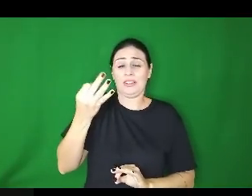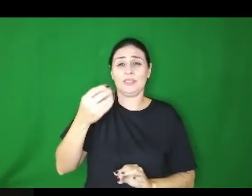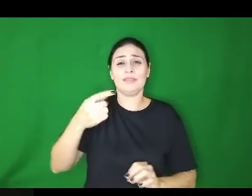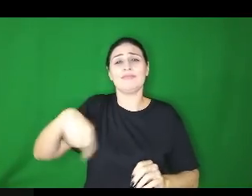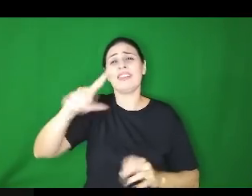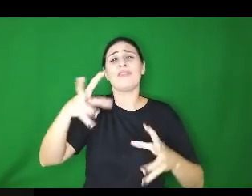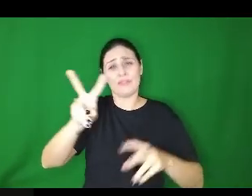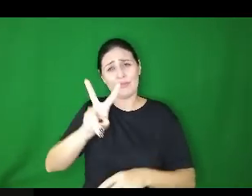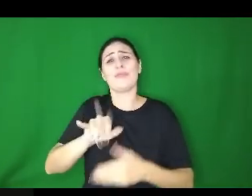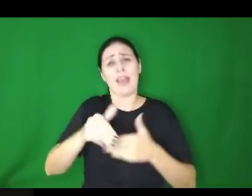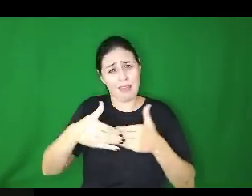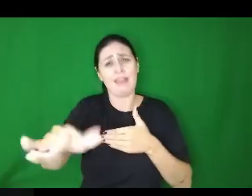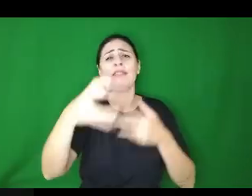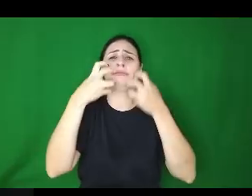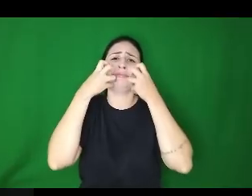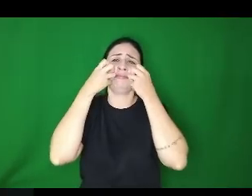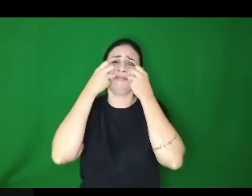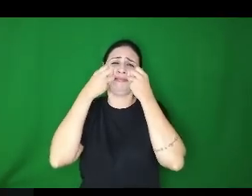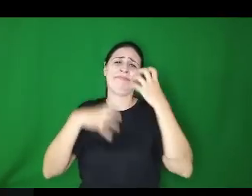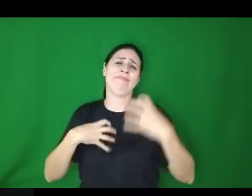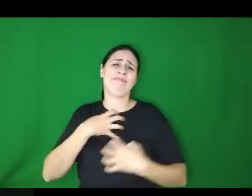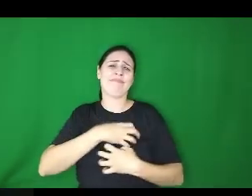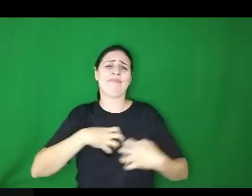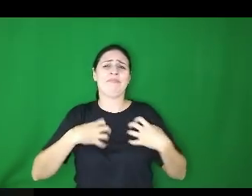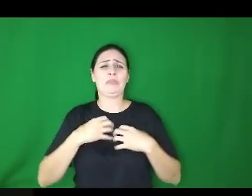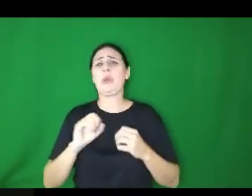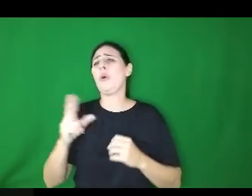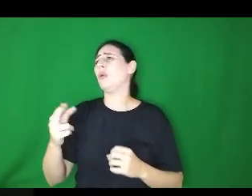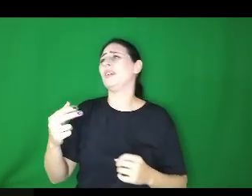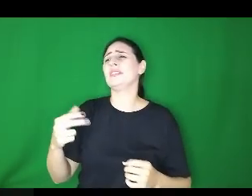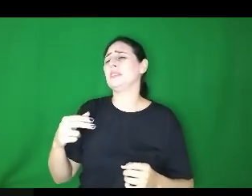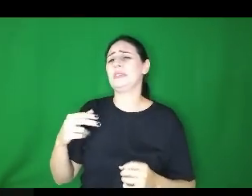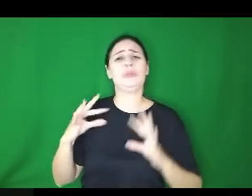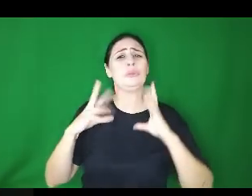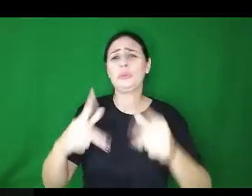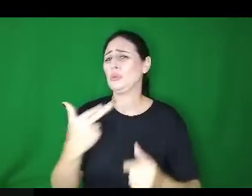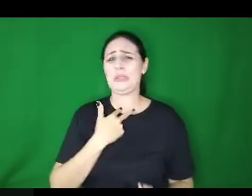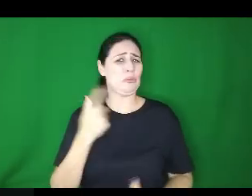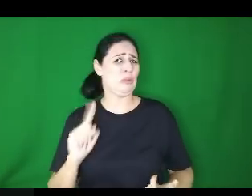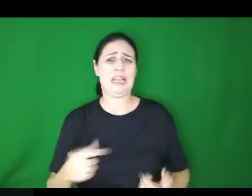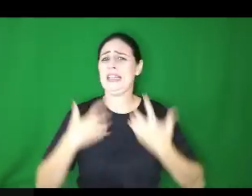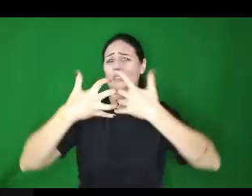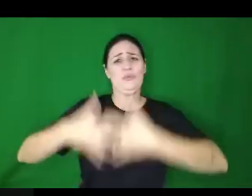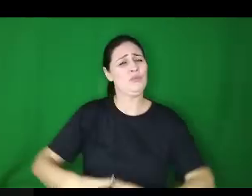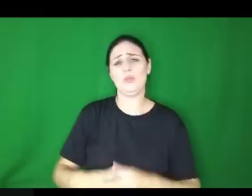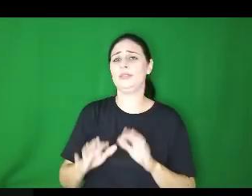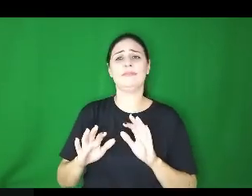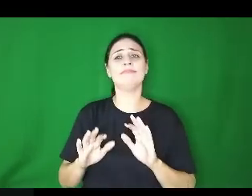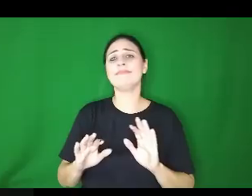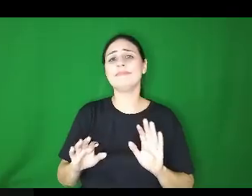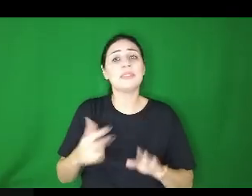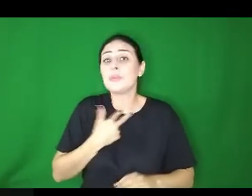isso tanto dá mais confiança naquilo que está fazendo, como também a gente não fica tão solitário